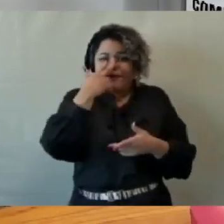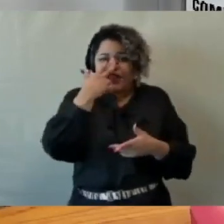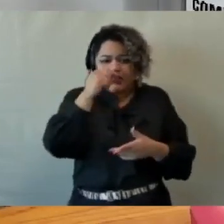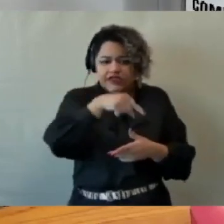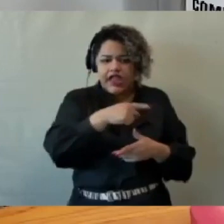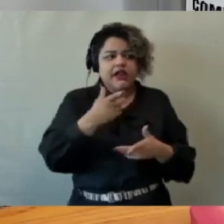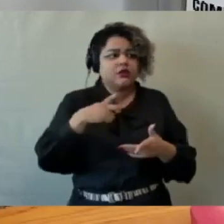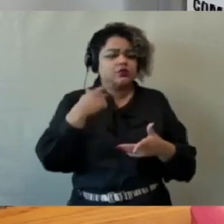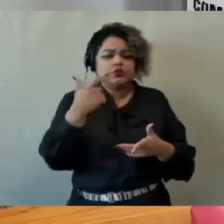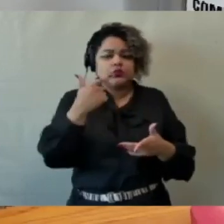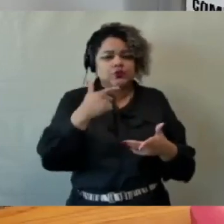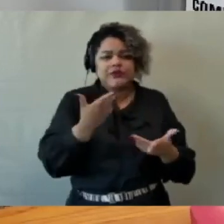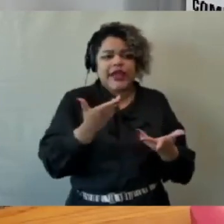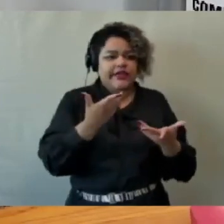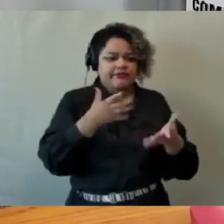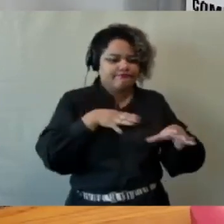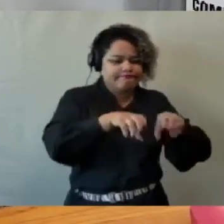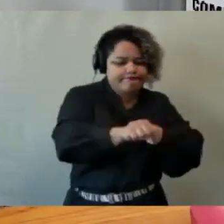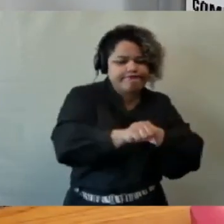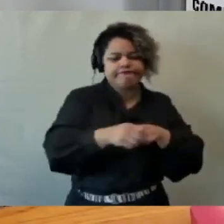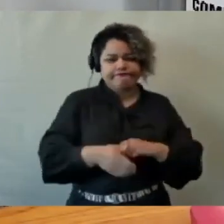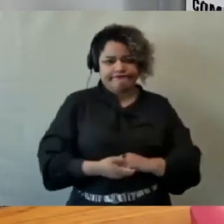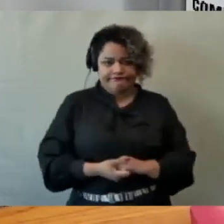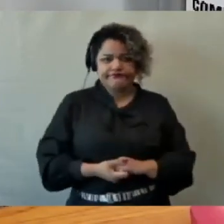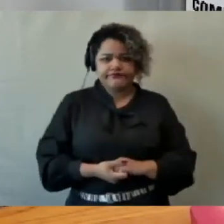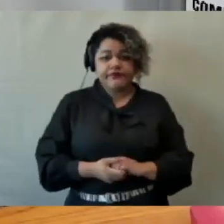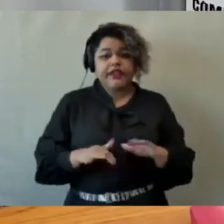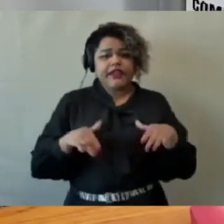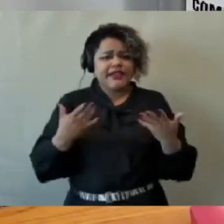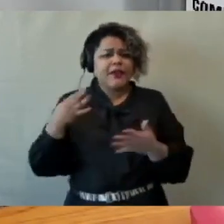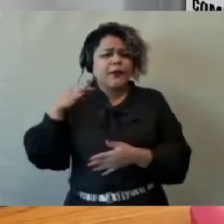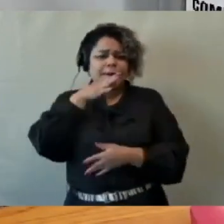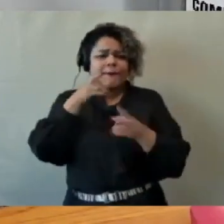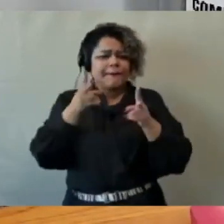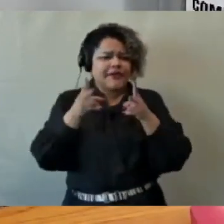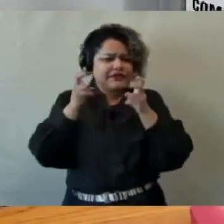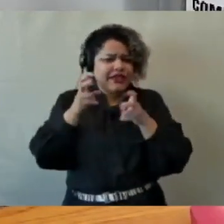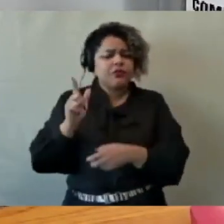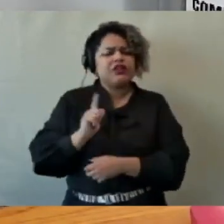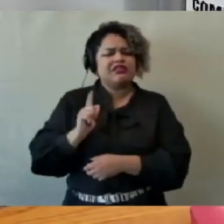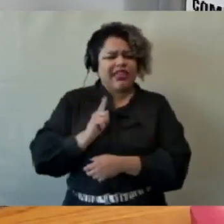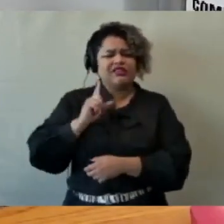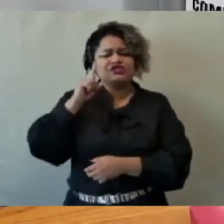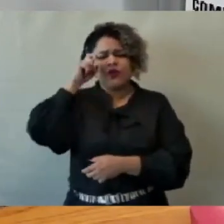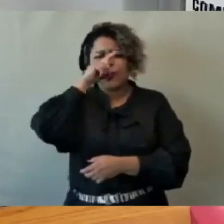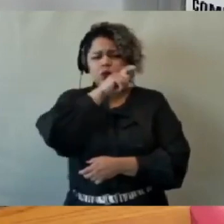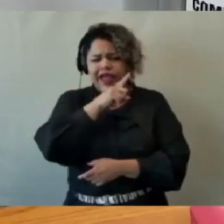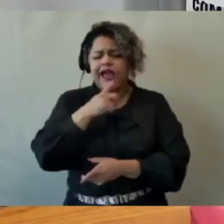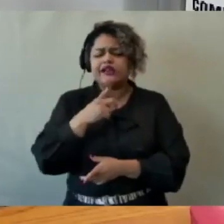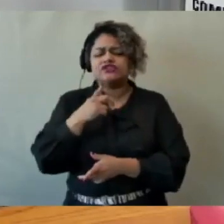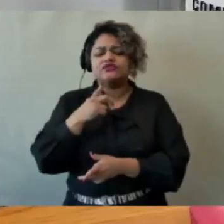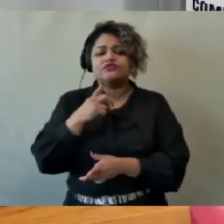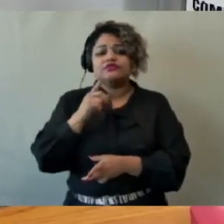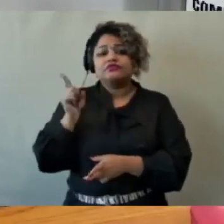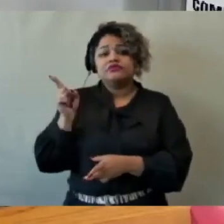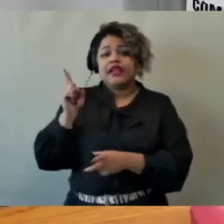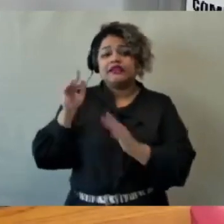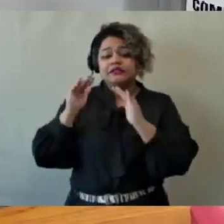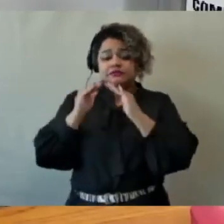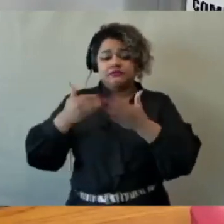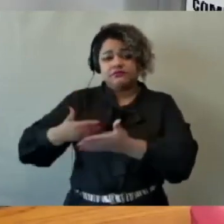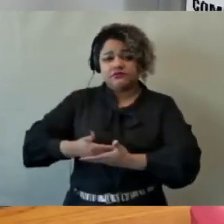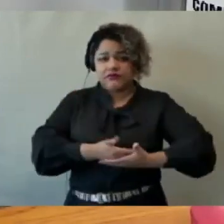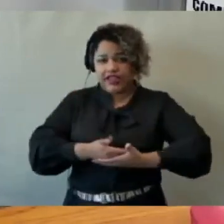Eu vejo uma dificuldade muito grande nas creches parceiras. Eu acredito que o sentimento é o mesmo